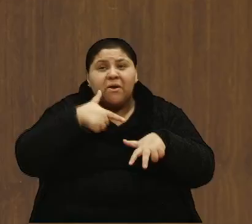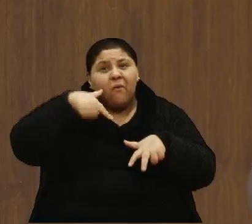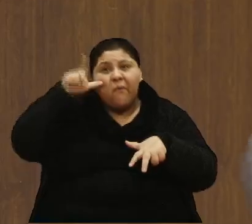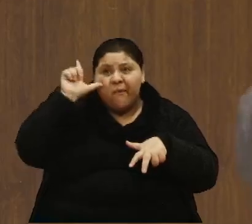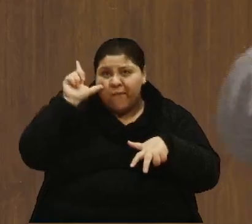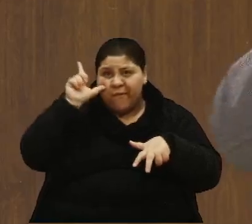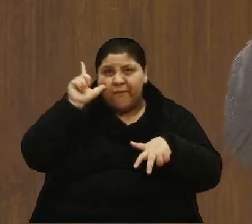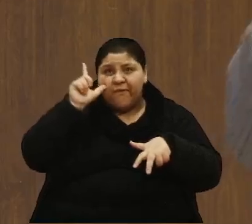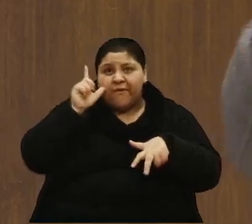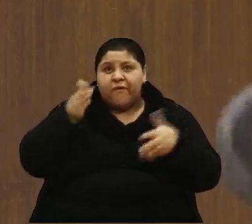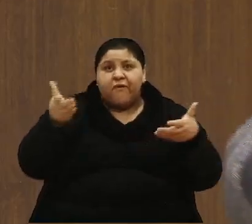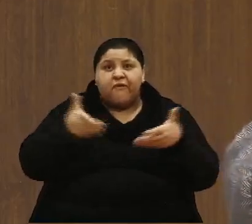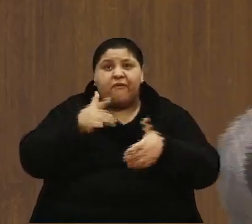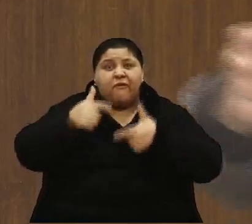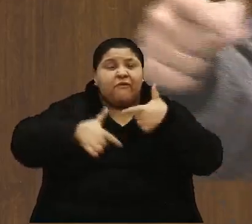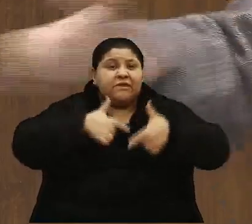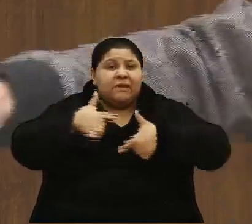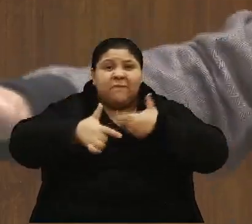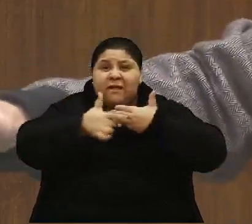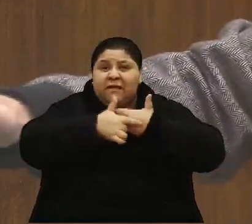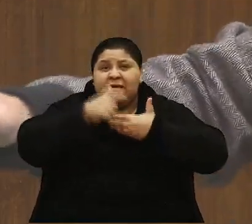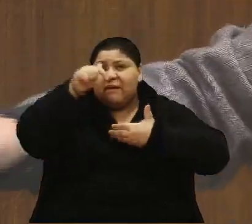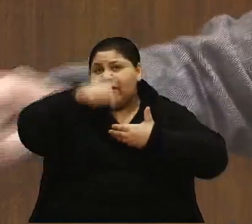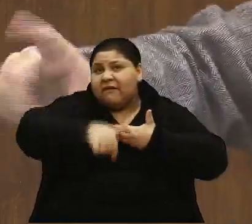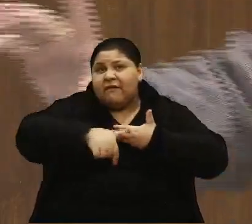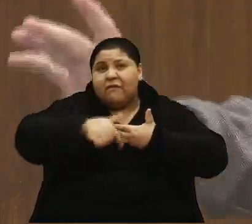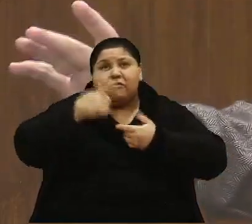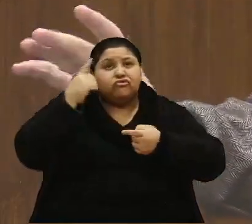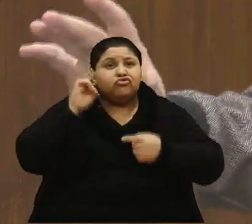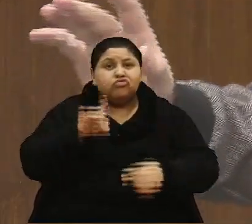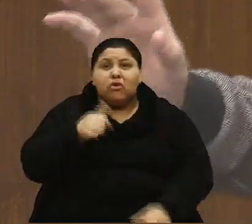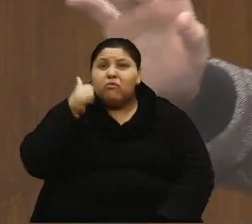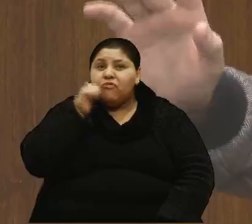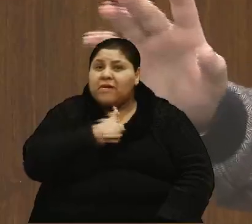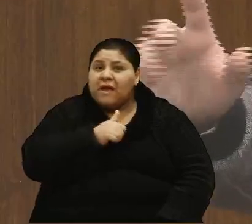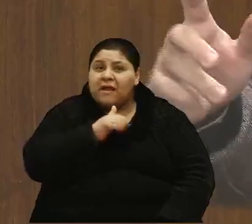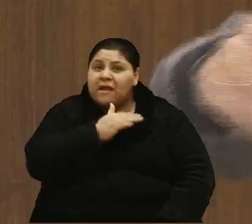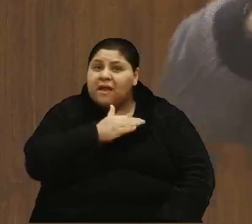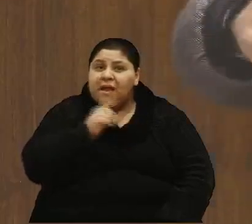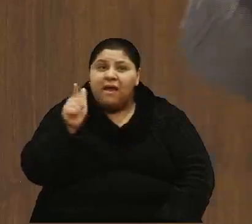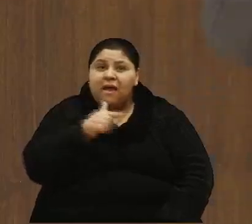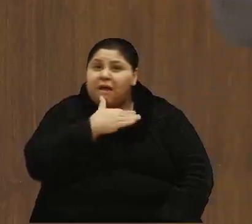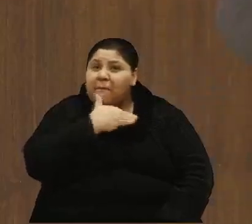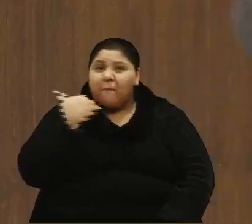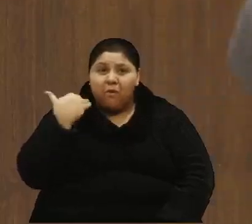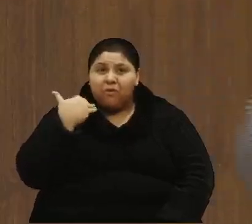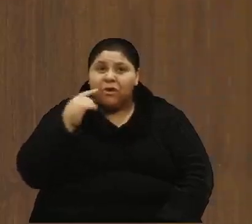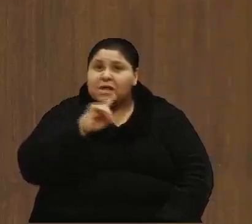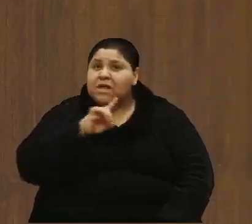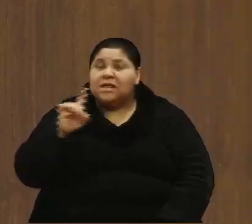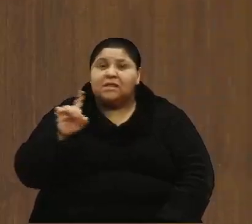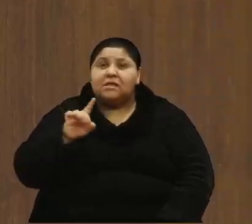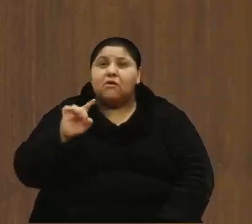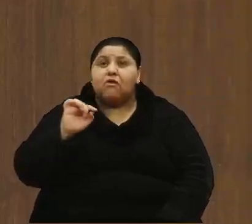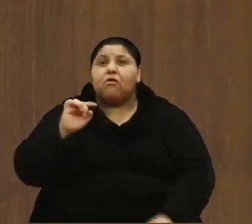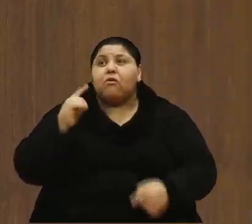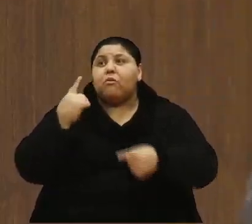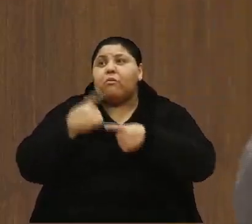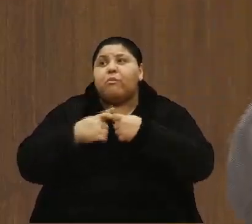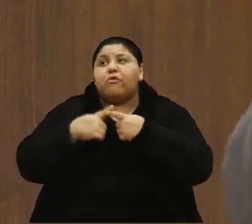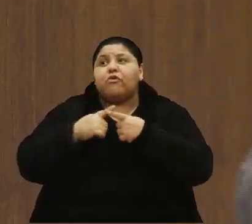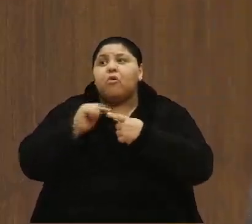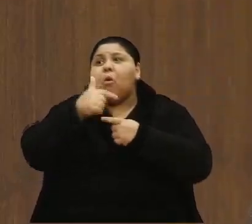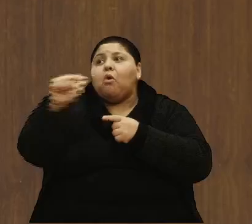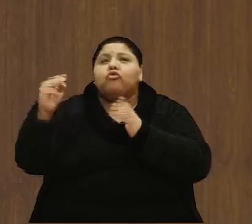sobre estar no exercício da função e aqui, simplesmente por ser mulher, ela é assassinada. Não é assassinada por um fator terceiro que foi muito bem explicado pela